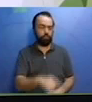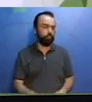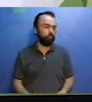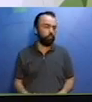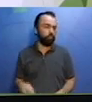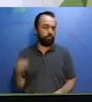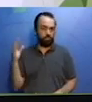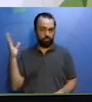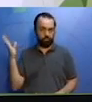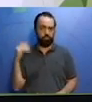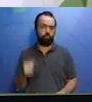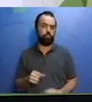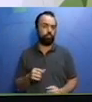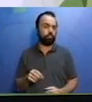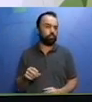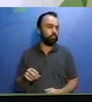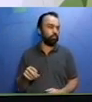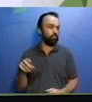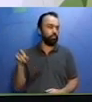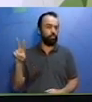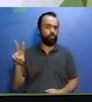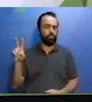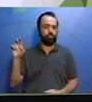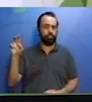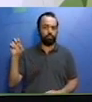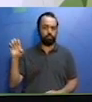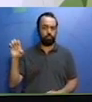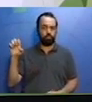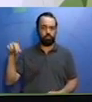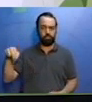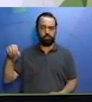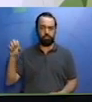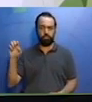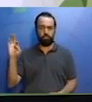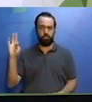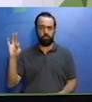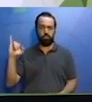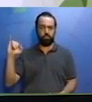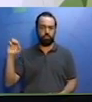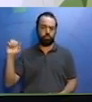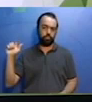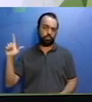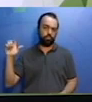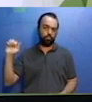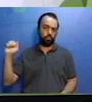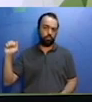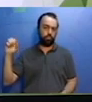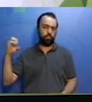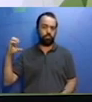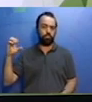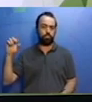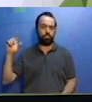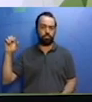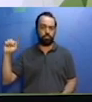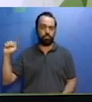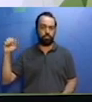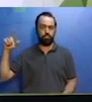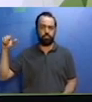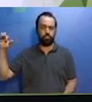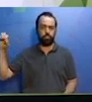Nessa técnica, a ventilação é um processo usado para separar os sólidos de